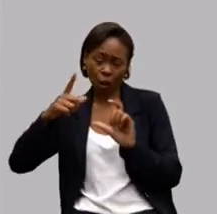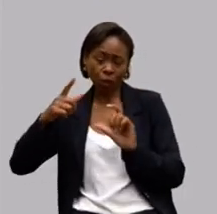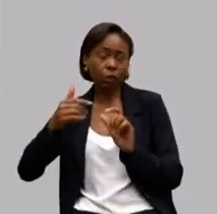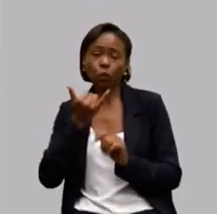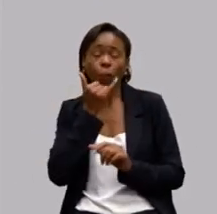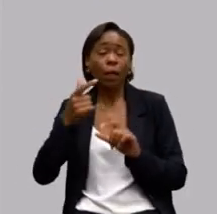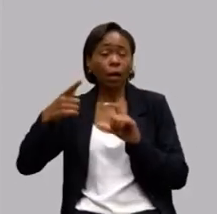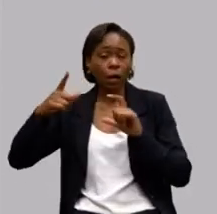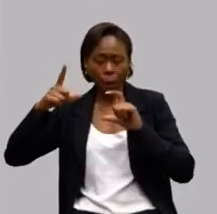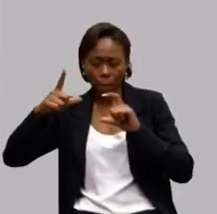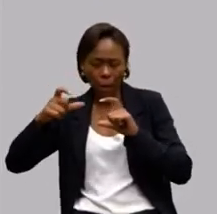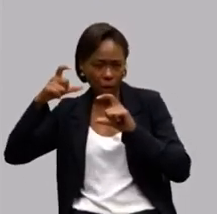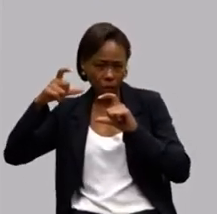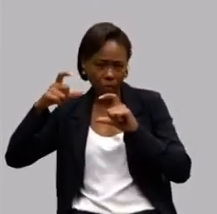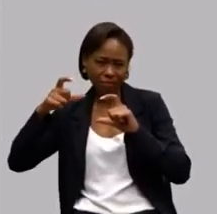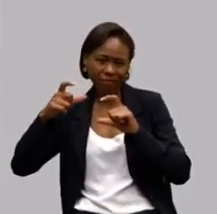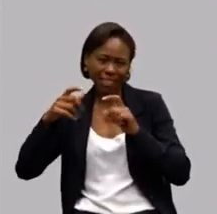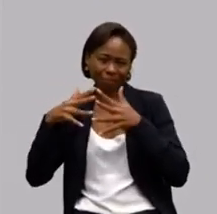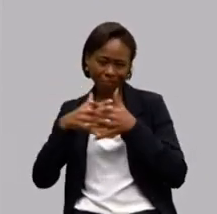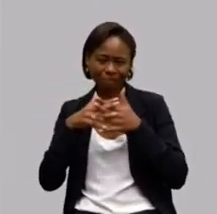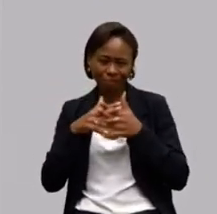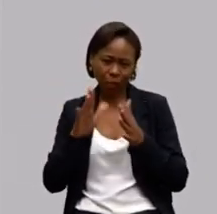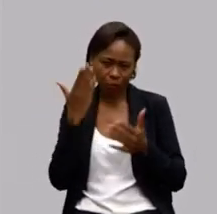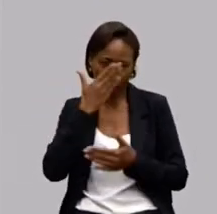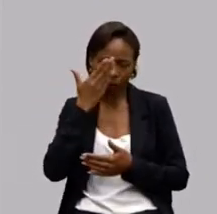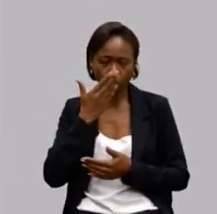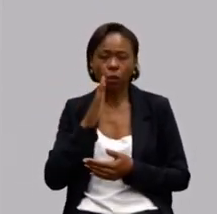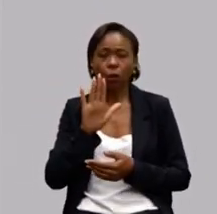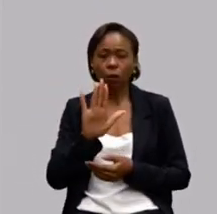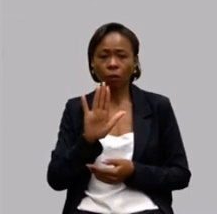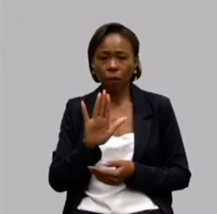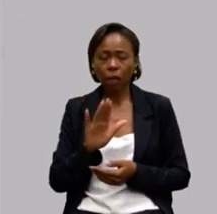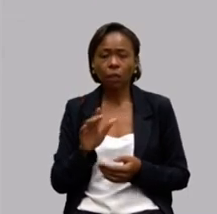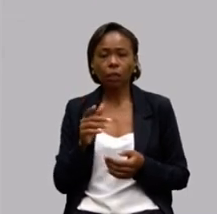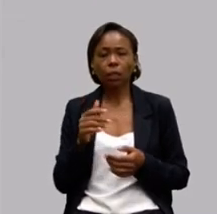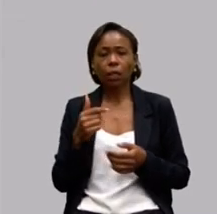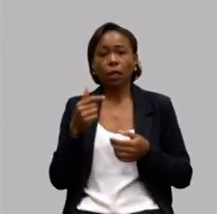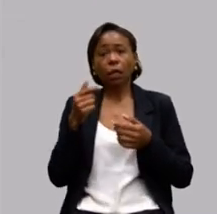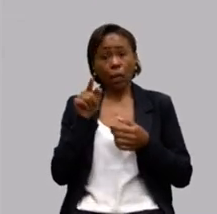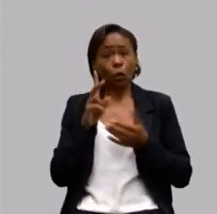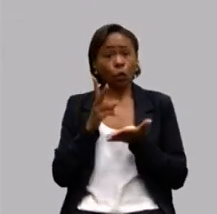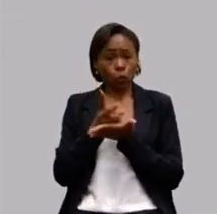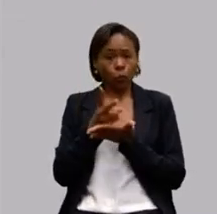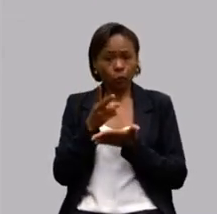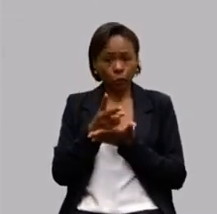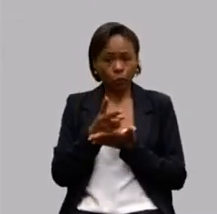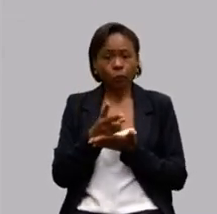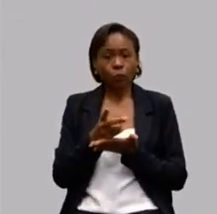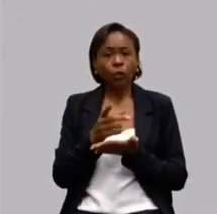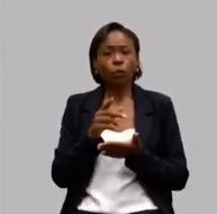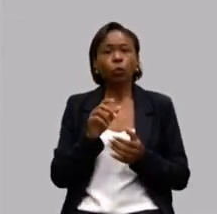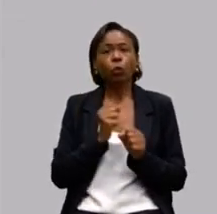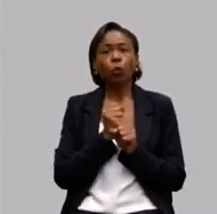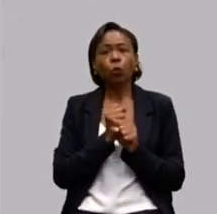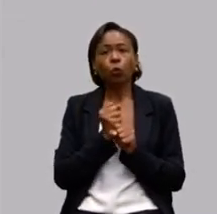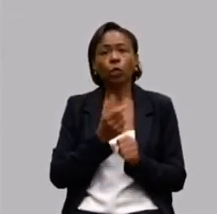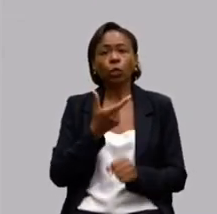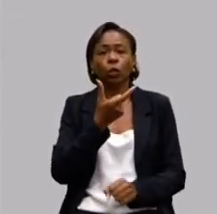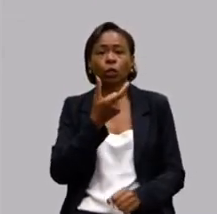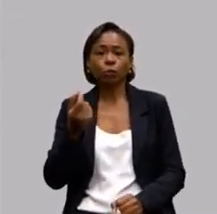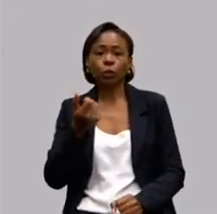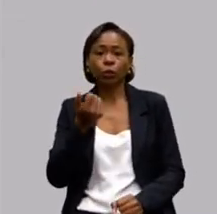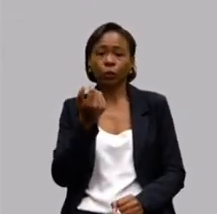montando ela, não deu para trabalhar mais precisamente. Mas ela dá sequência, né, lá de 2015